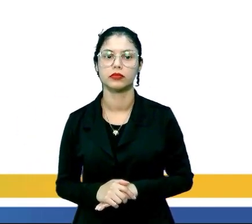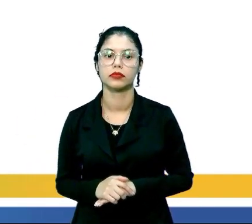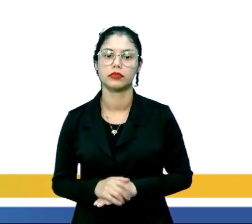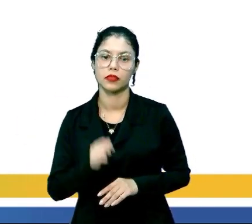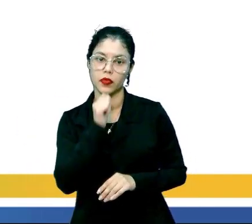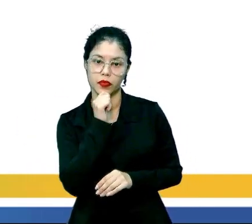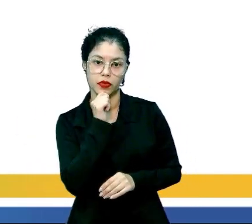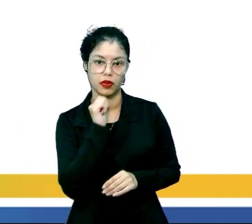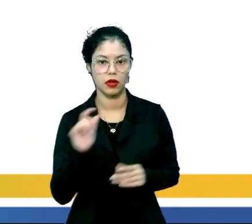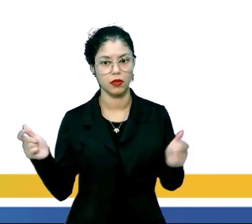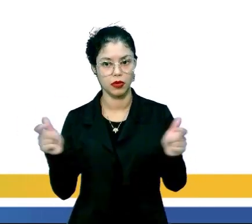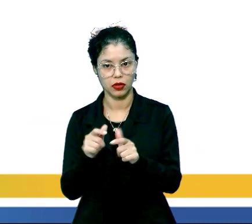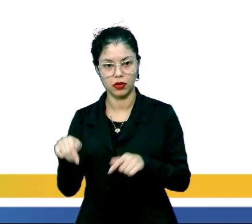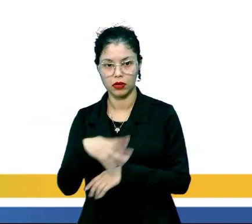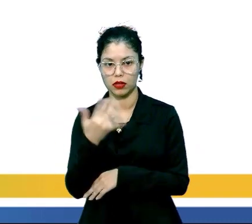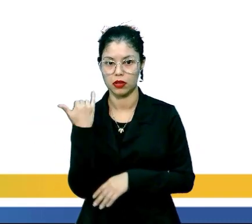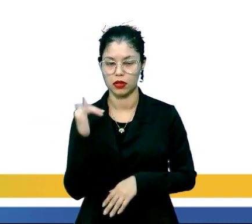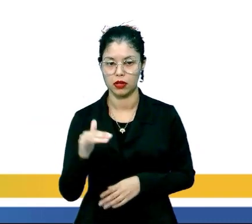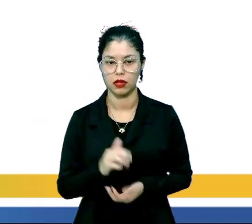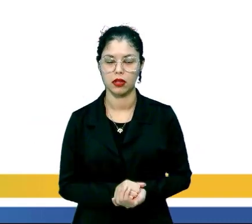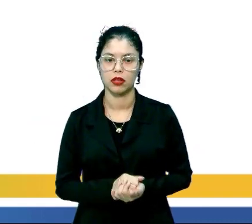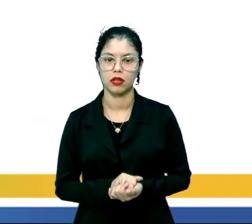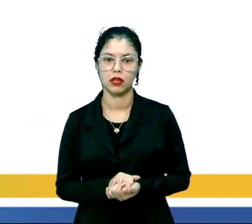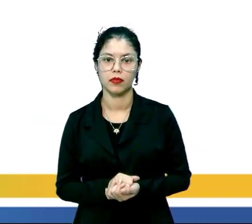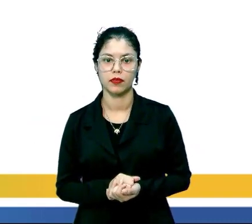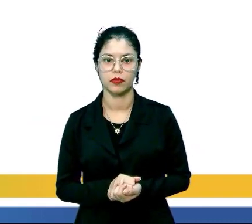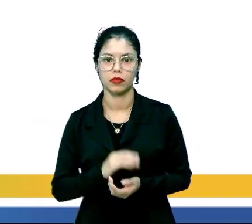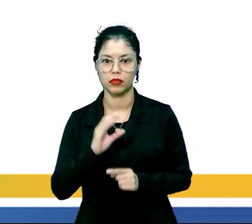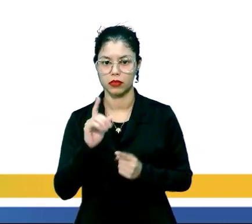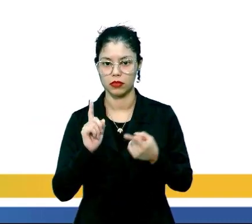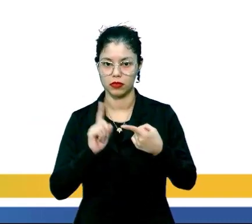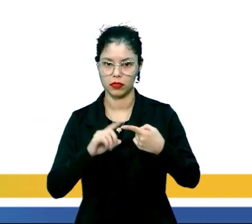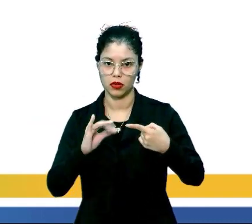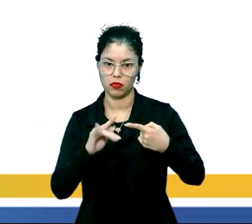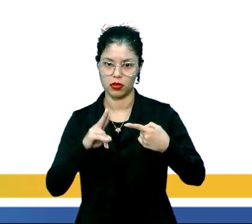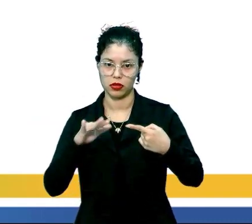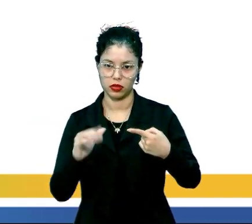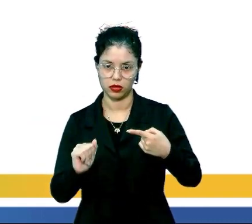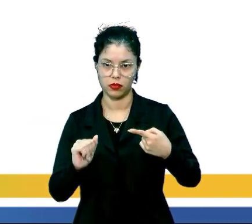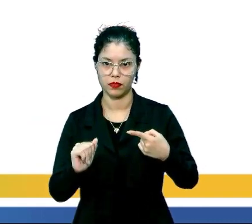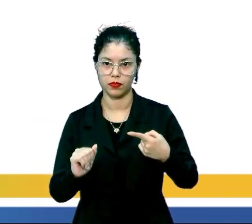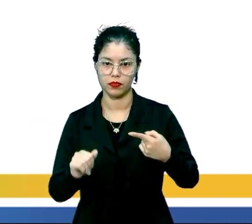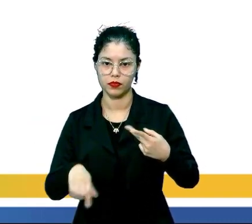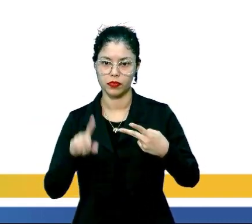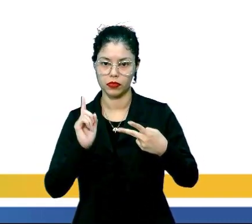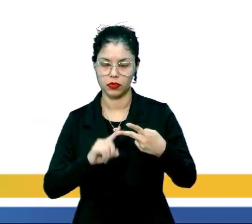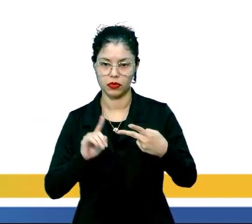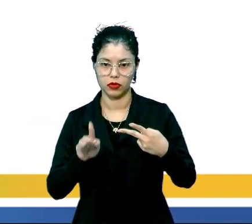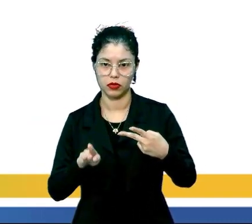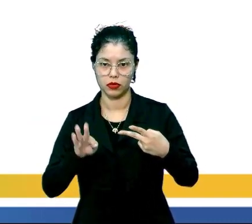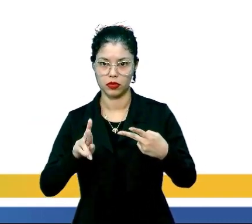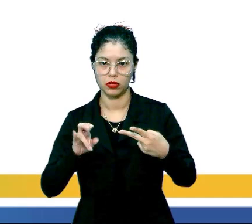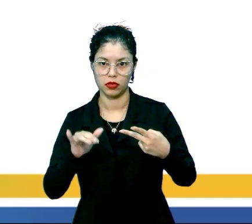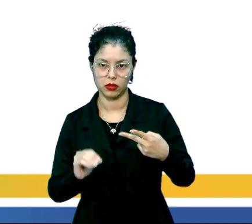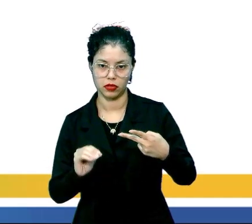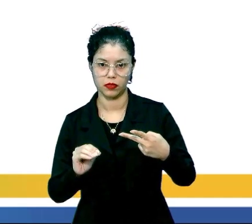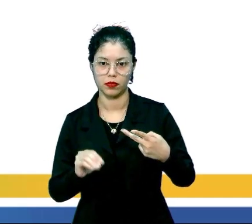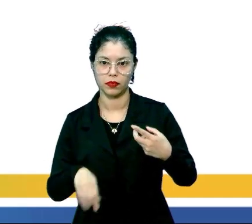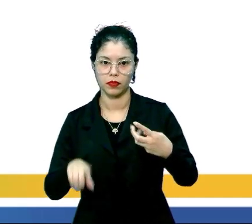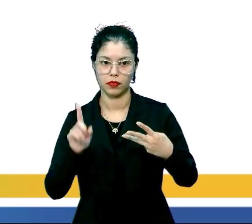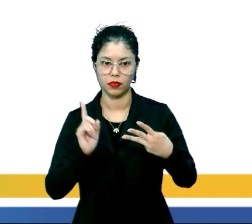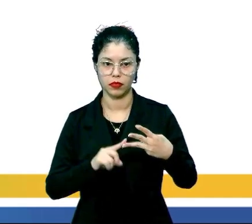composto que fornece a menor quantidade de energia por mol produzido é o octano, que vai ser 683, depois o butano,